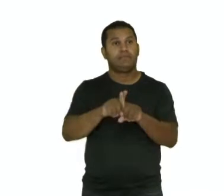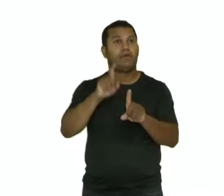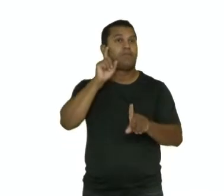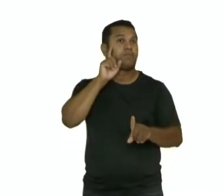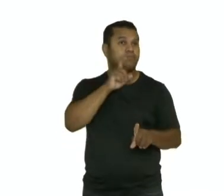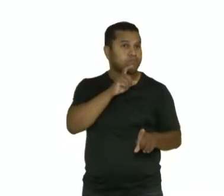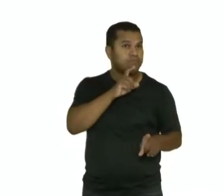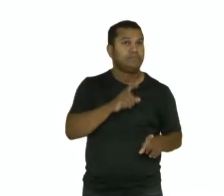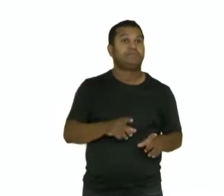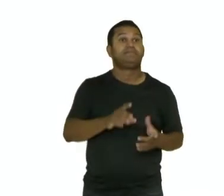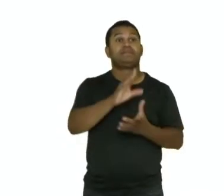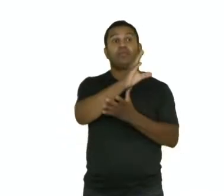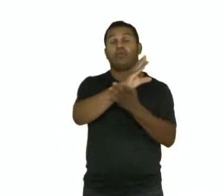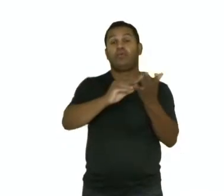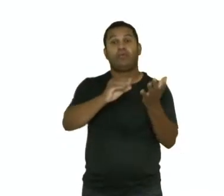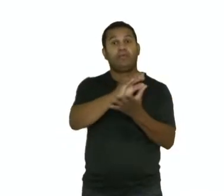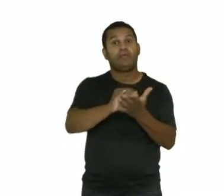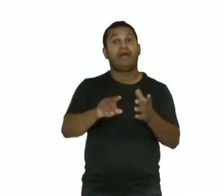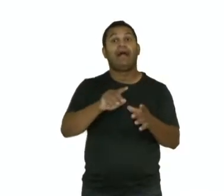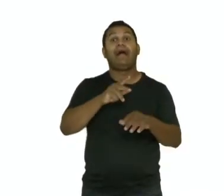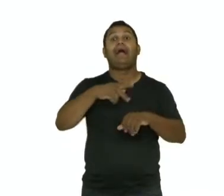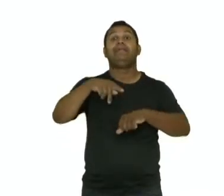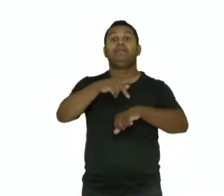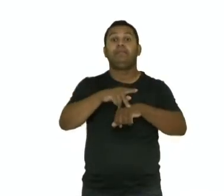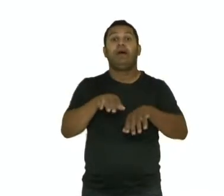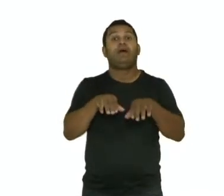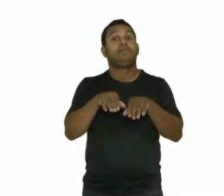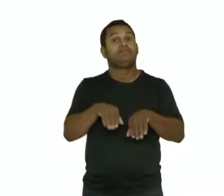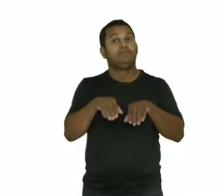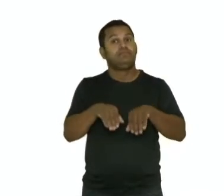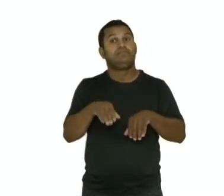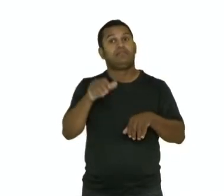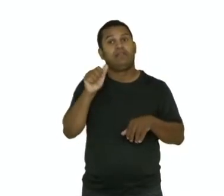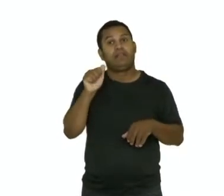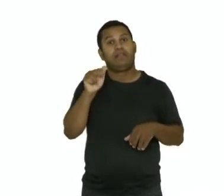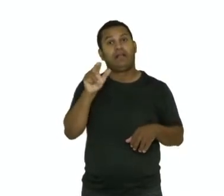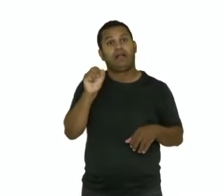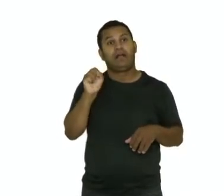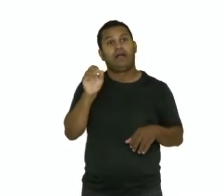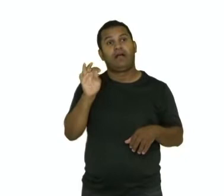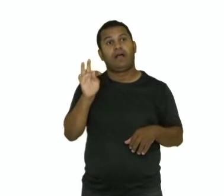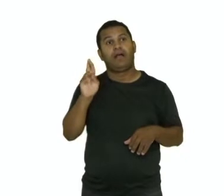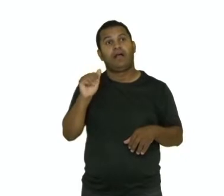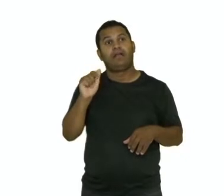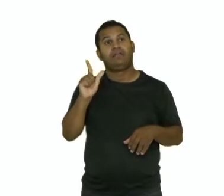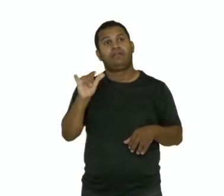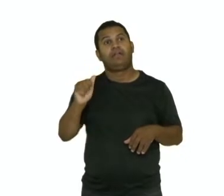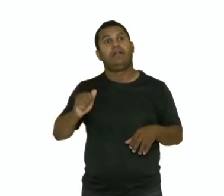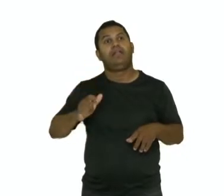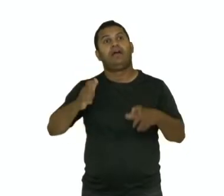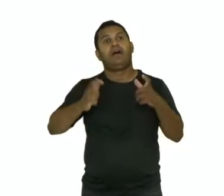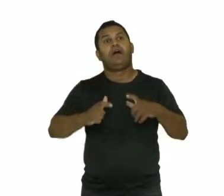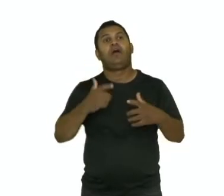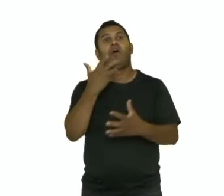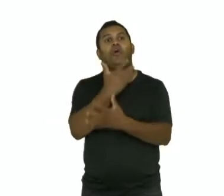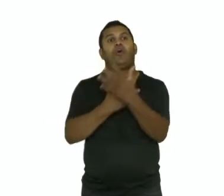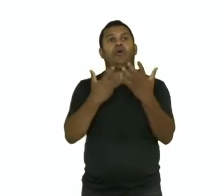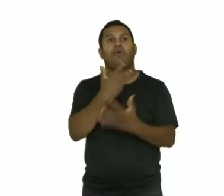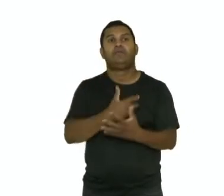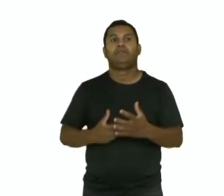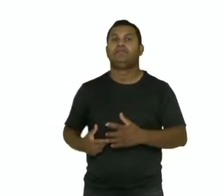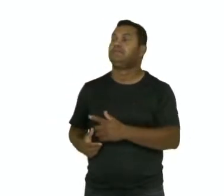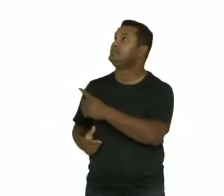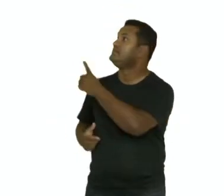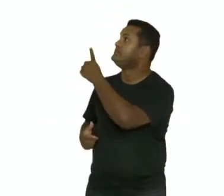Então nós até temos uma foto aqui, né, de quando teve essa regravação do Mambo No. 5